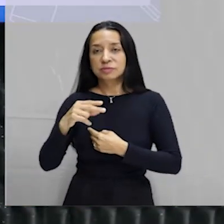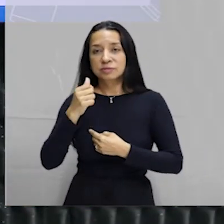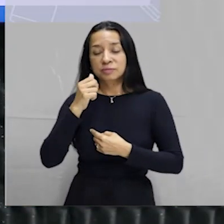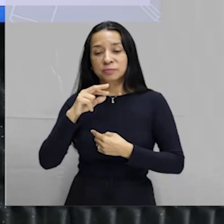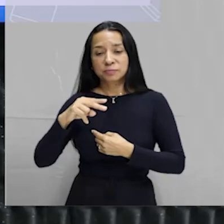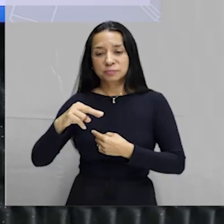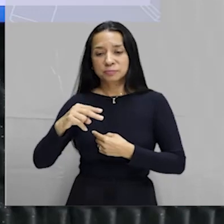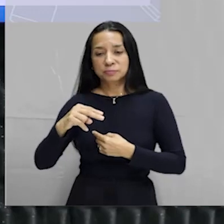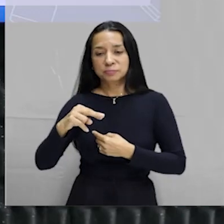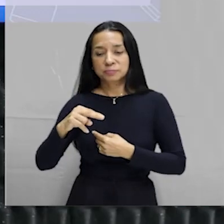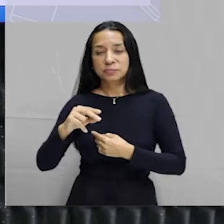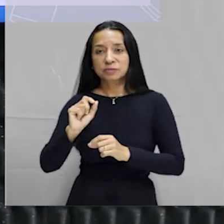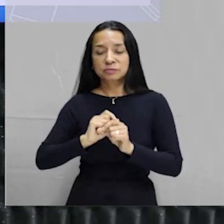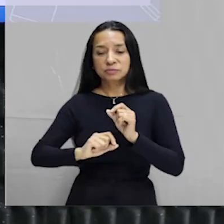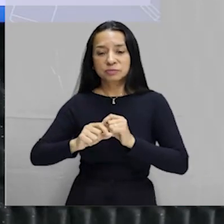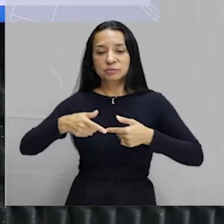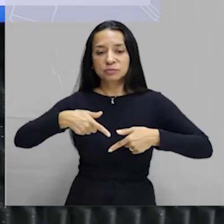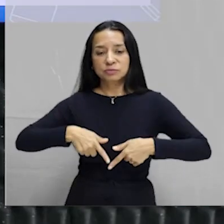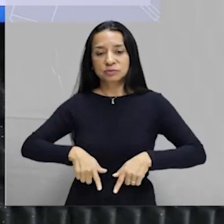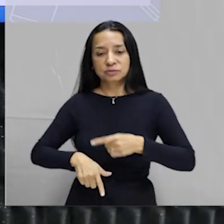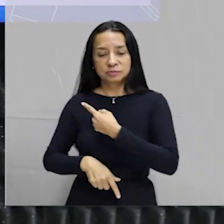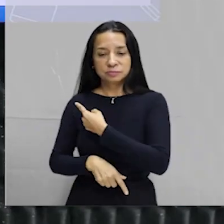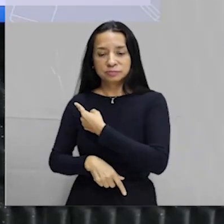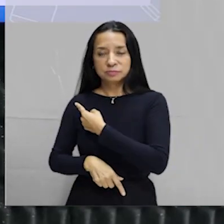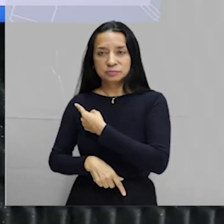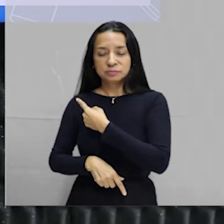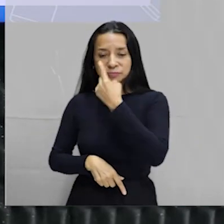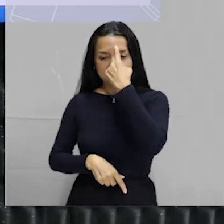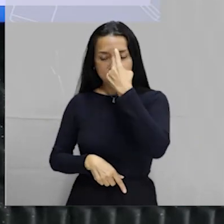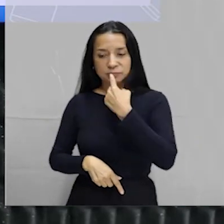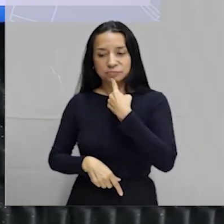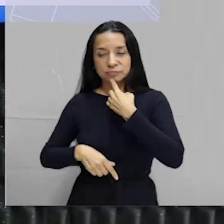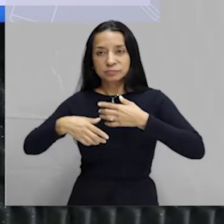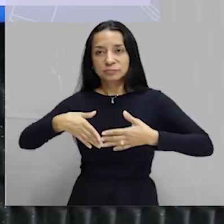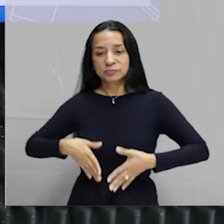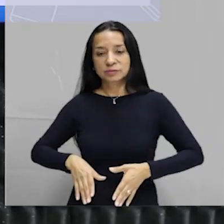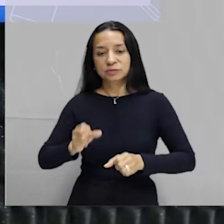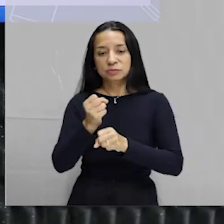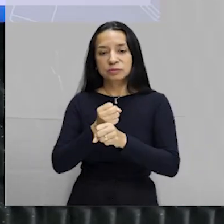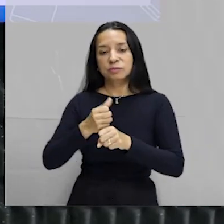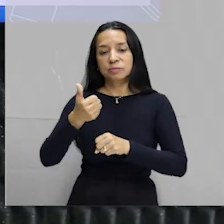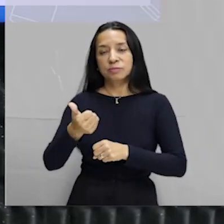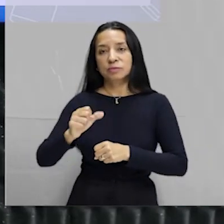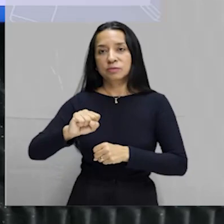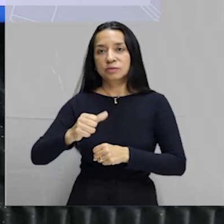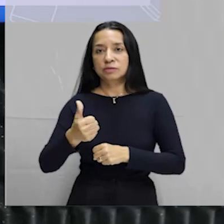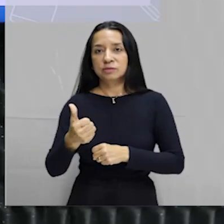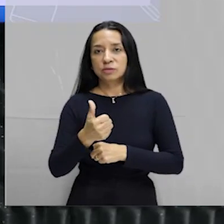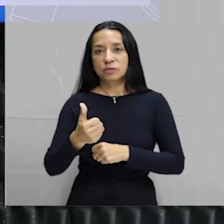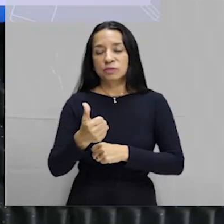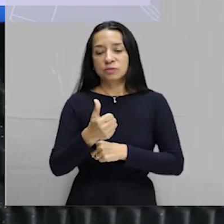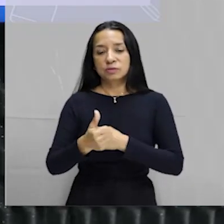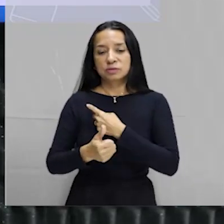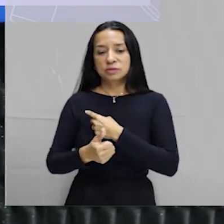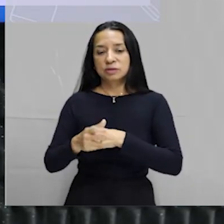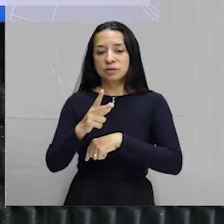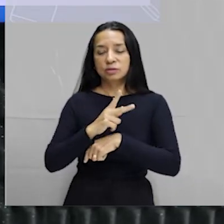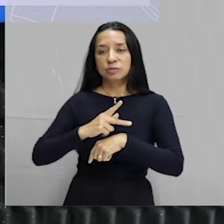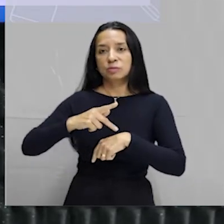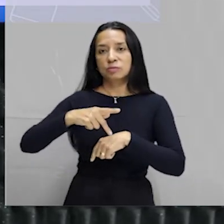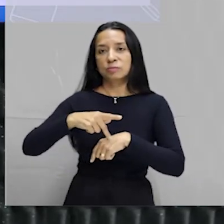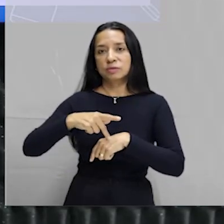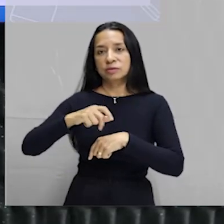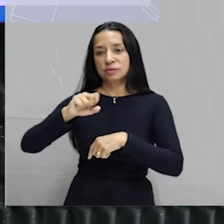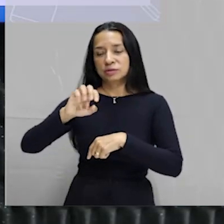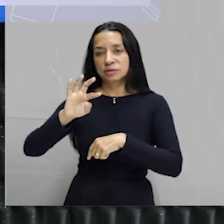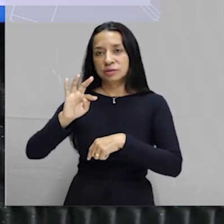ligados, os mais famosos foram os gêmeos Chang e Heng, tá? Nascidos em 1811, na Tailândia, antigo